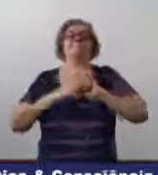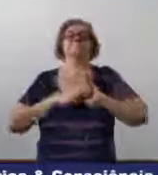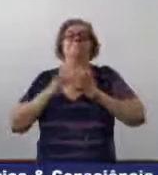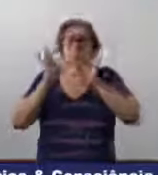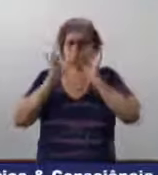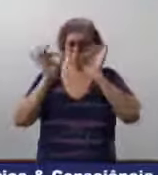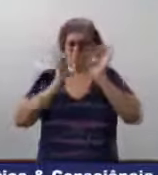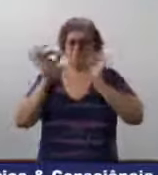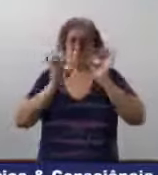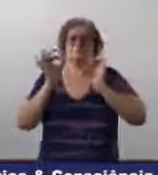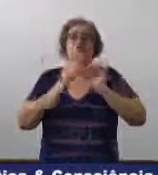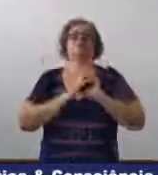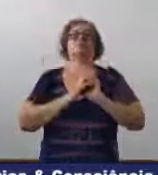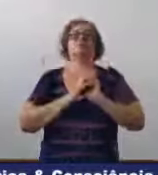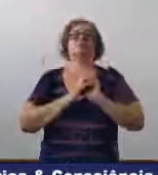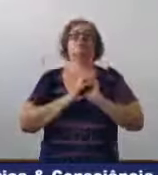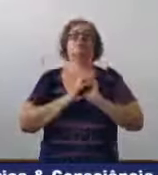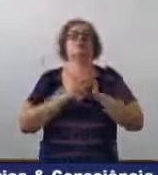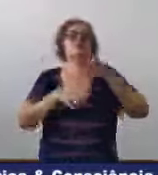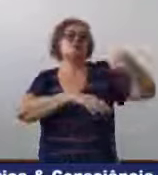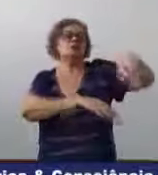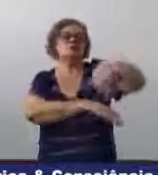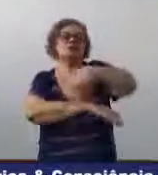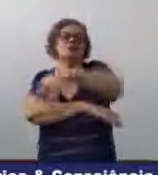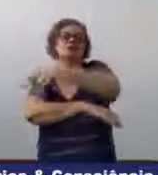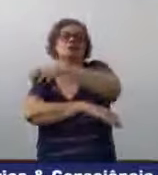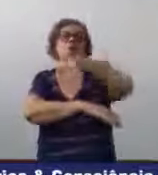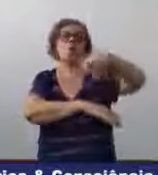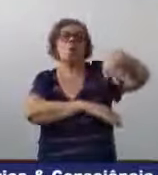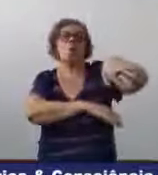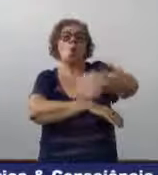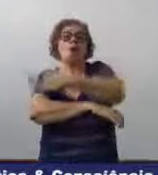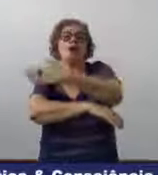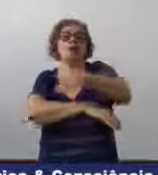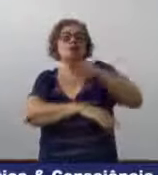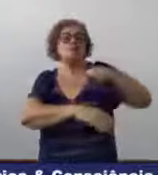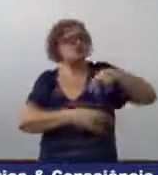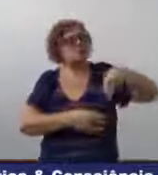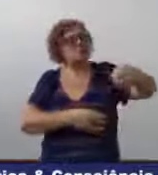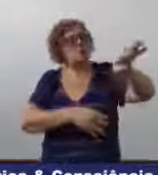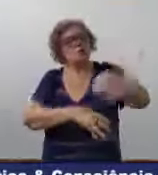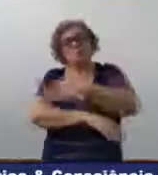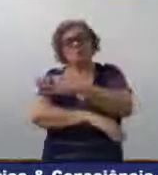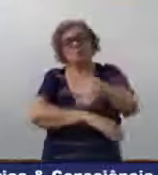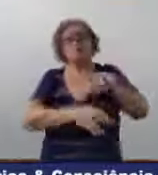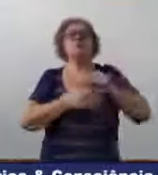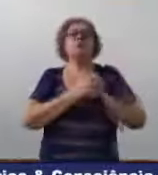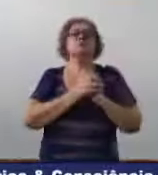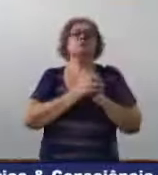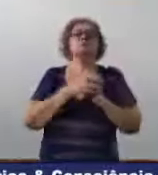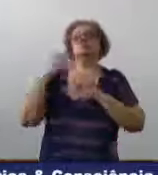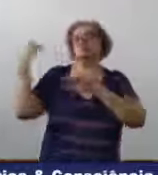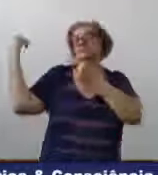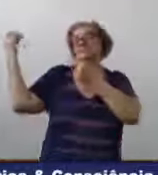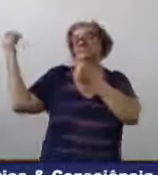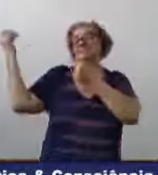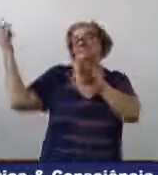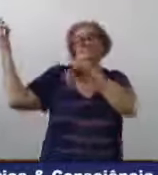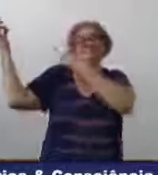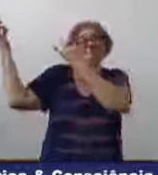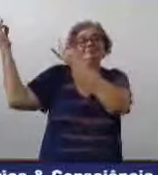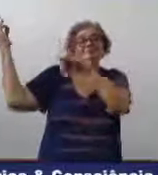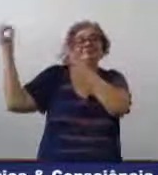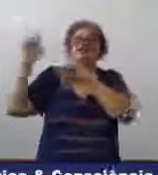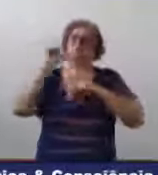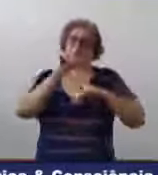muito trabalho, e como vai andar com ele aí pela rua, podia ser um violino de baixo preço, como um Stradivarius,